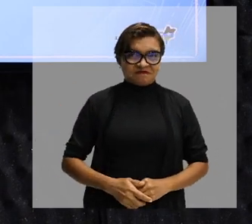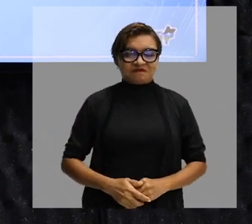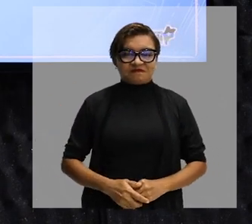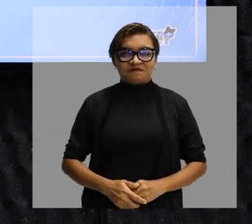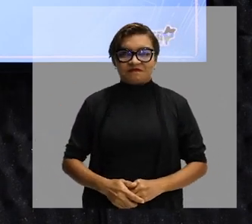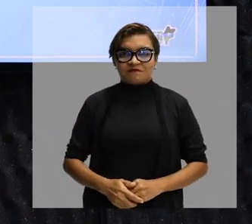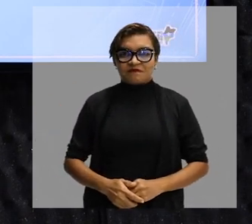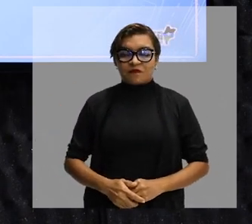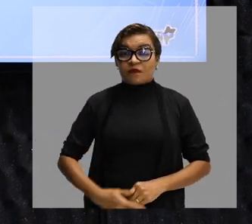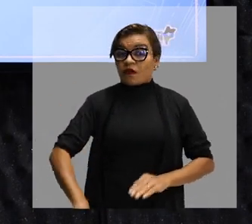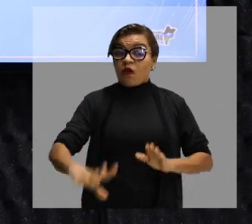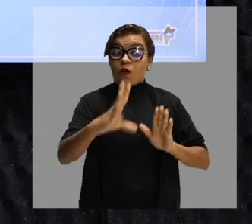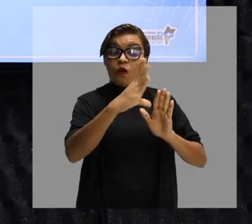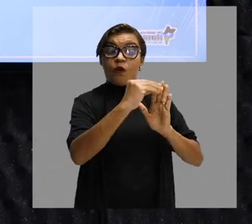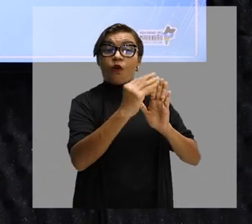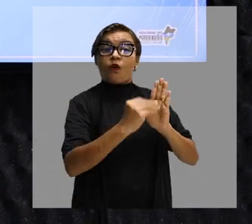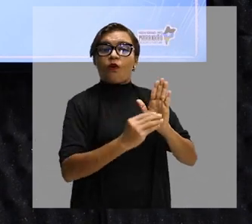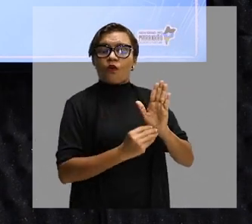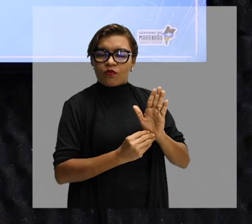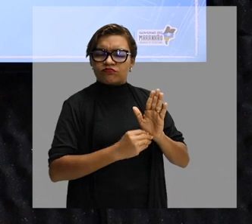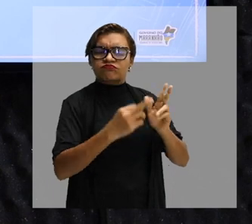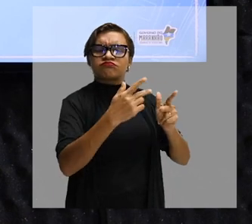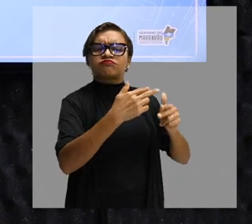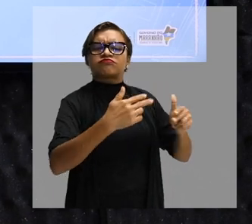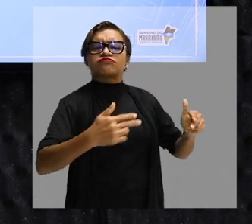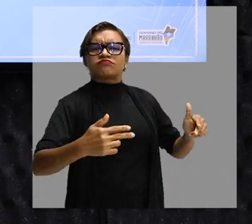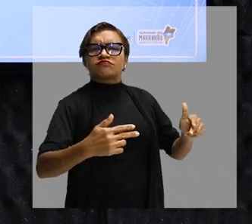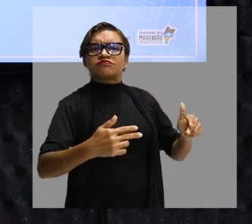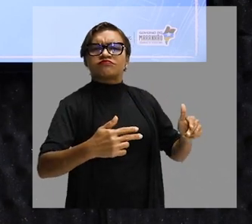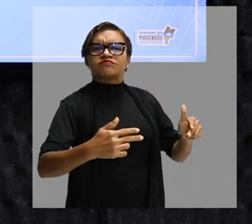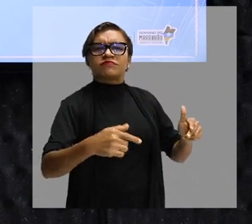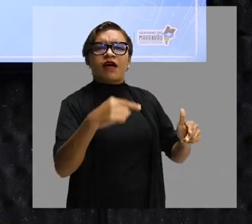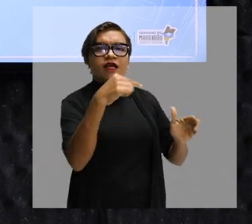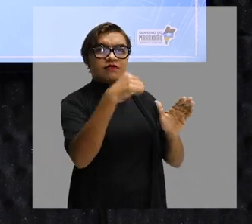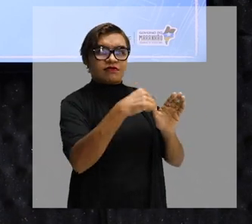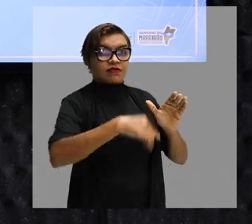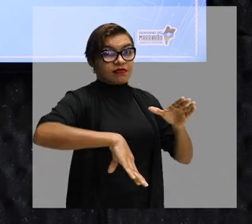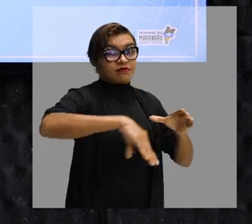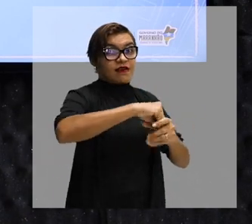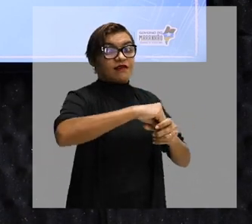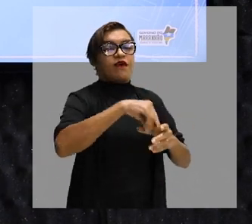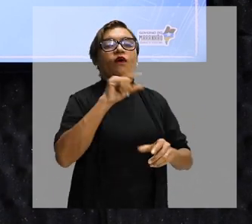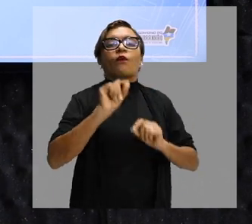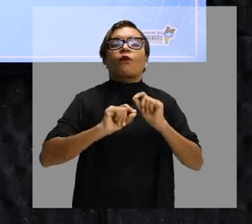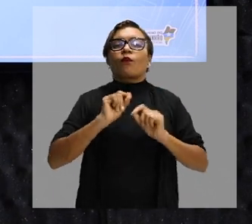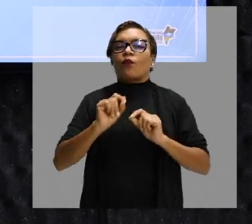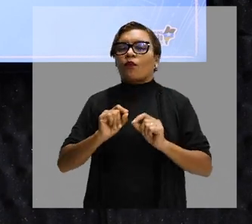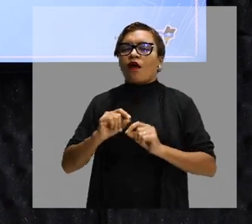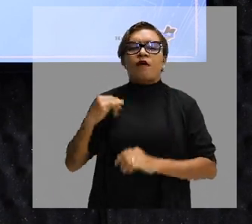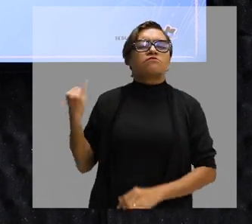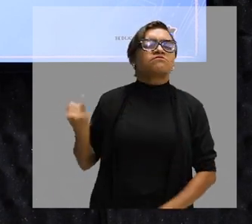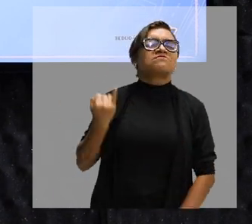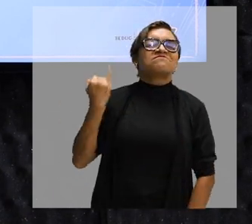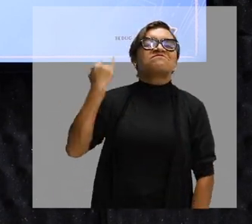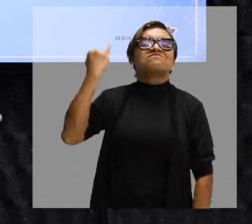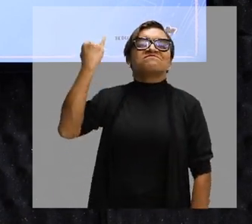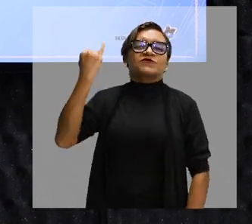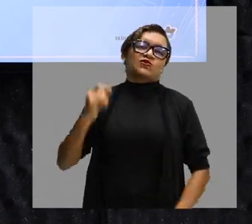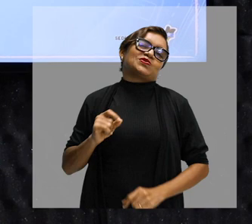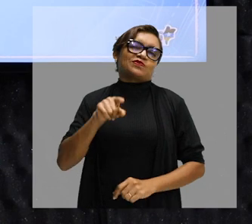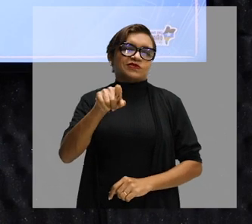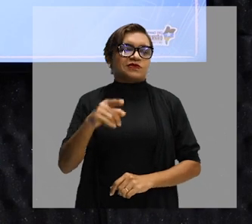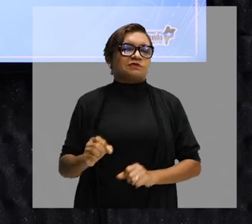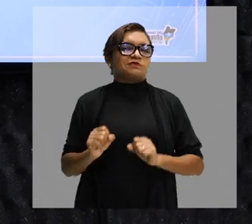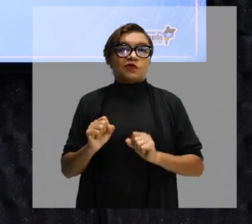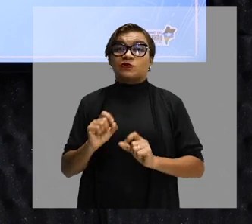ou este, claro, estes elementos associados a estes conteúdos são fundamentais para que vocês